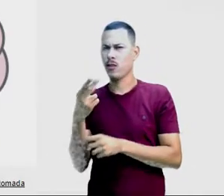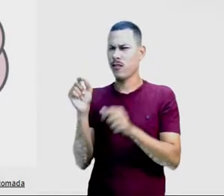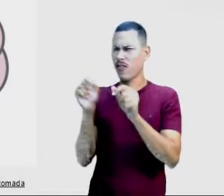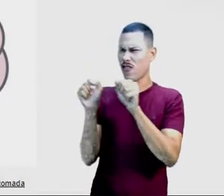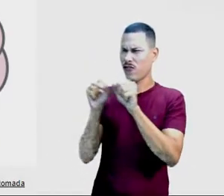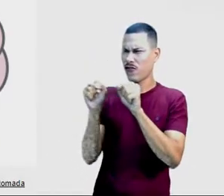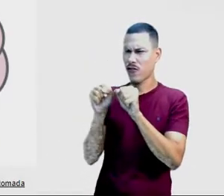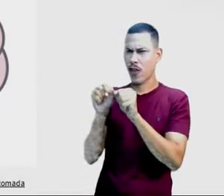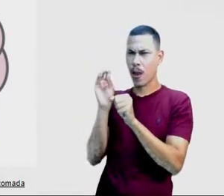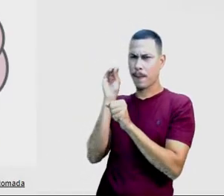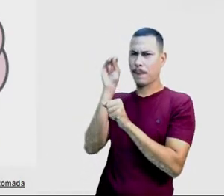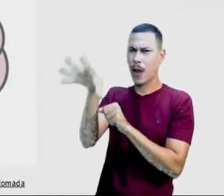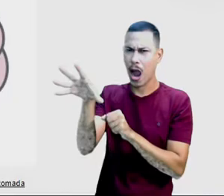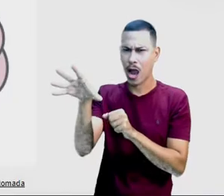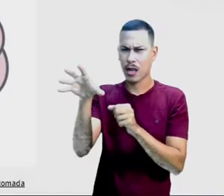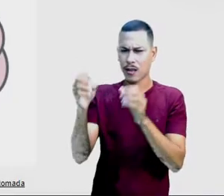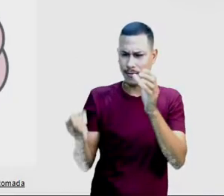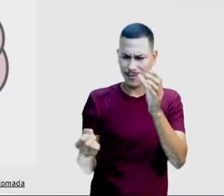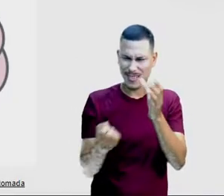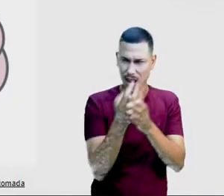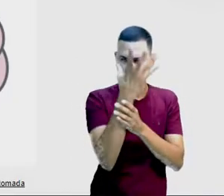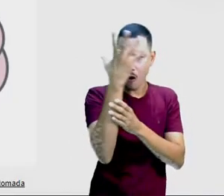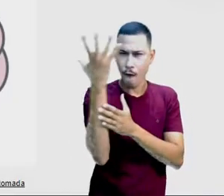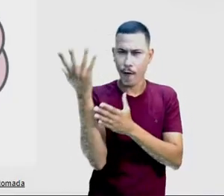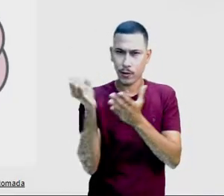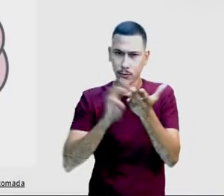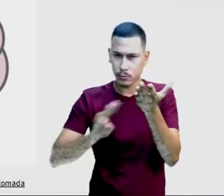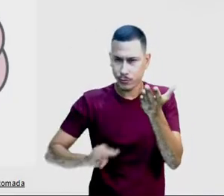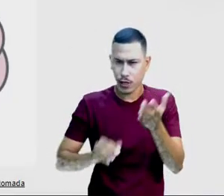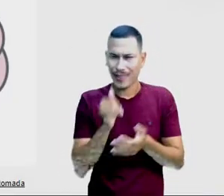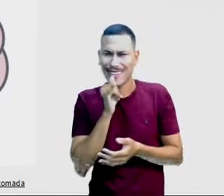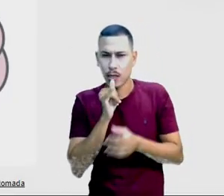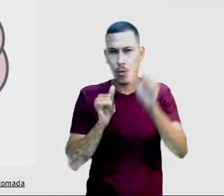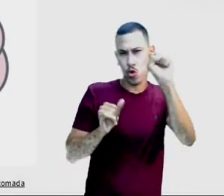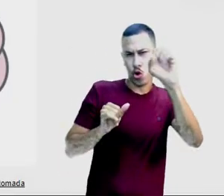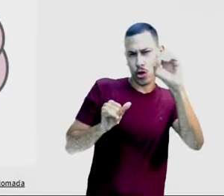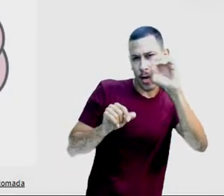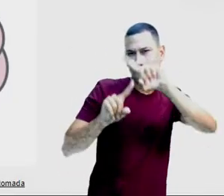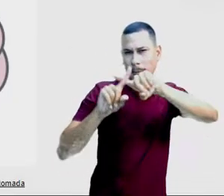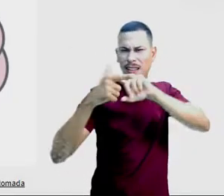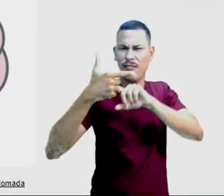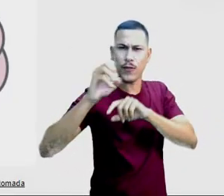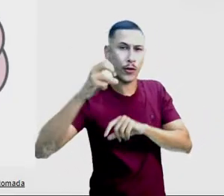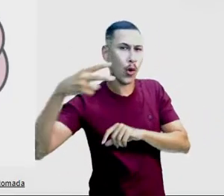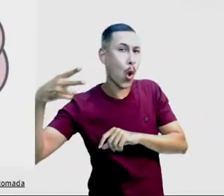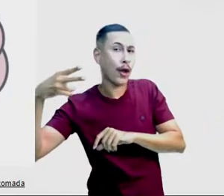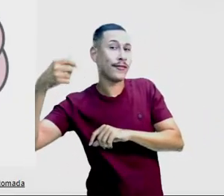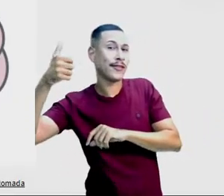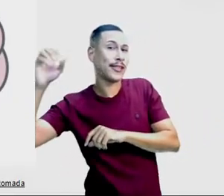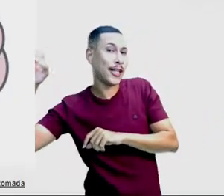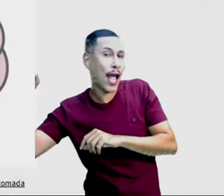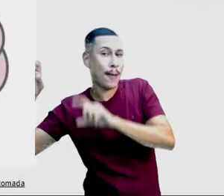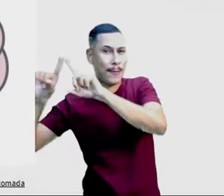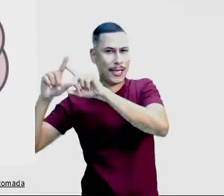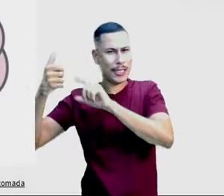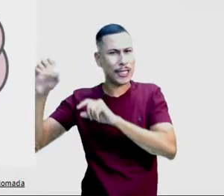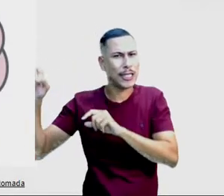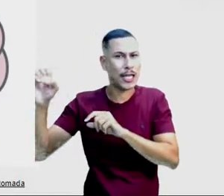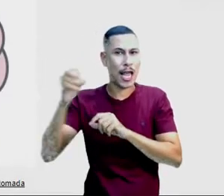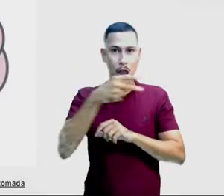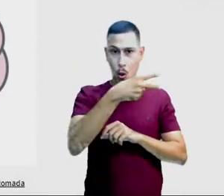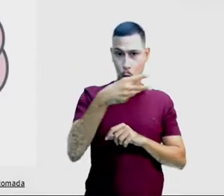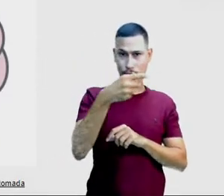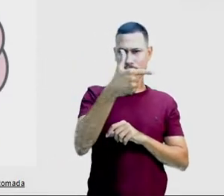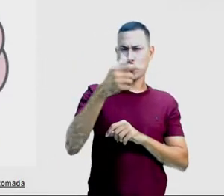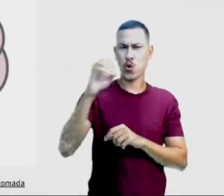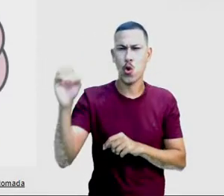Você vai criar estratégia, então. Se eu tenho ali, ó, 80, mais 20, eu tenho 100. Mais 100, eu tenho 200. É criar